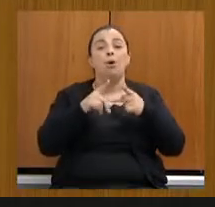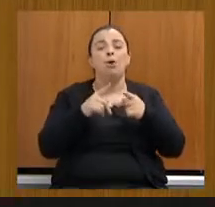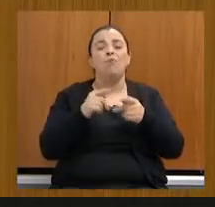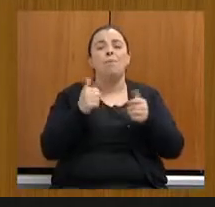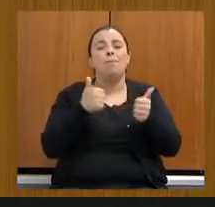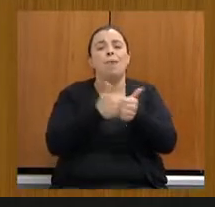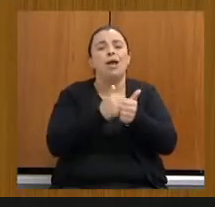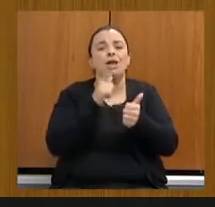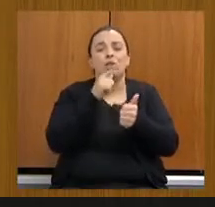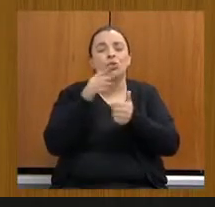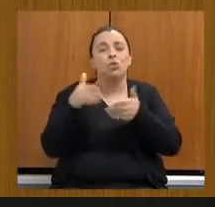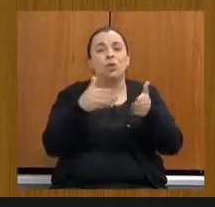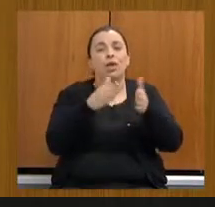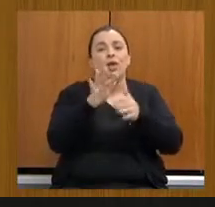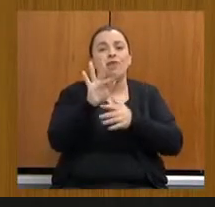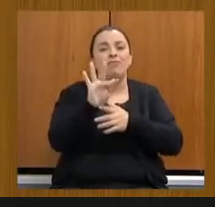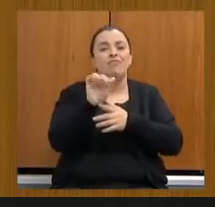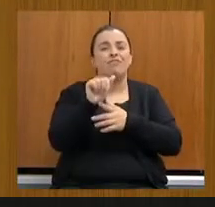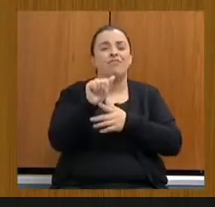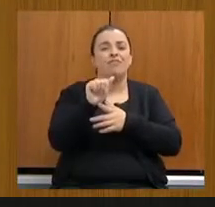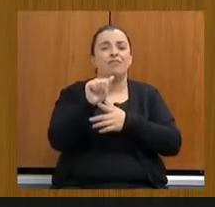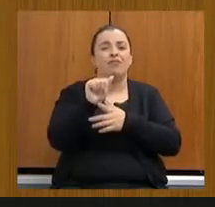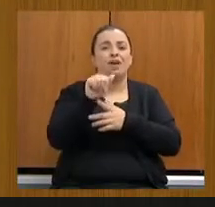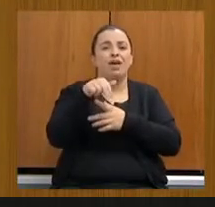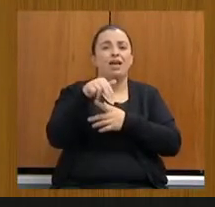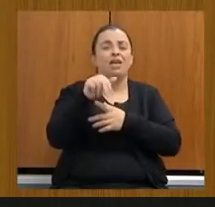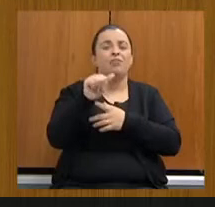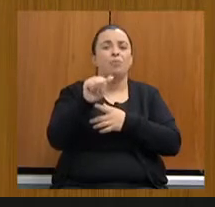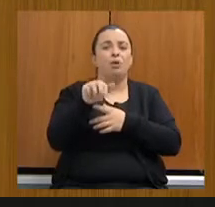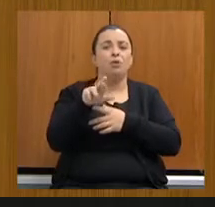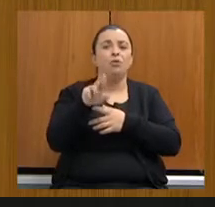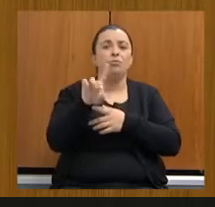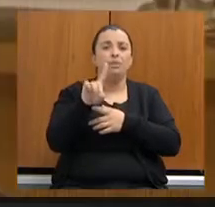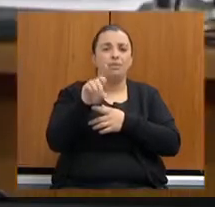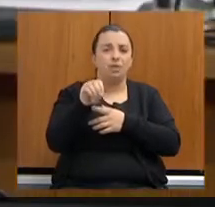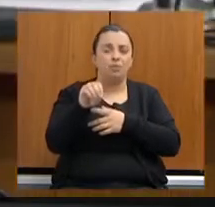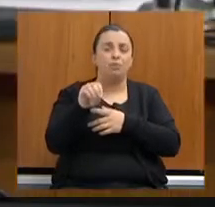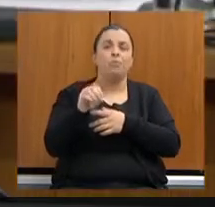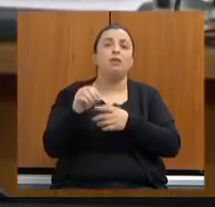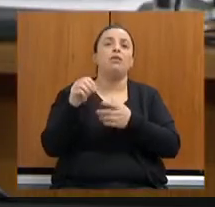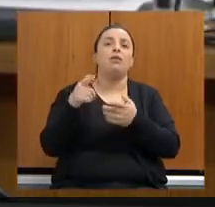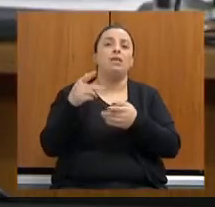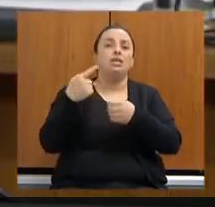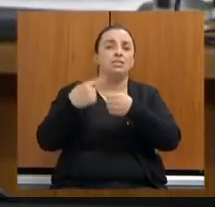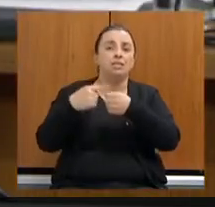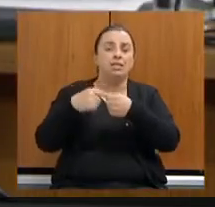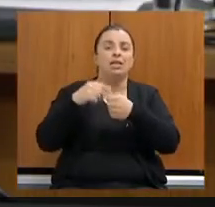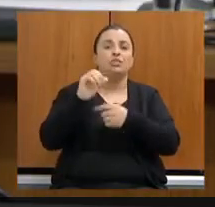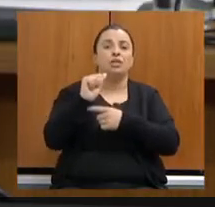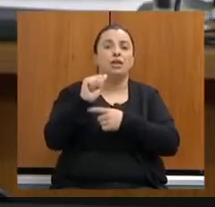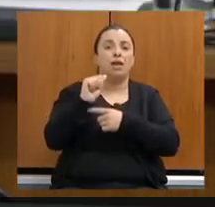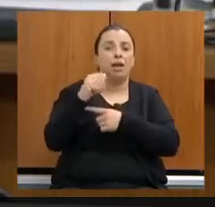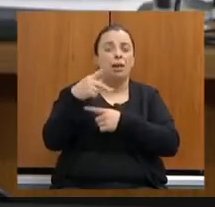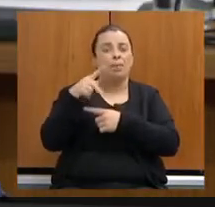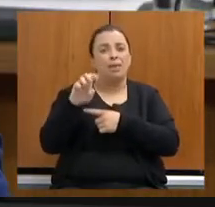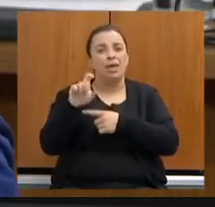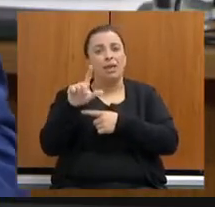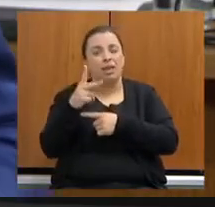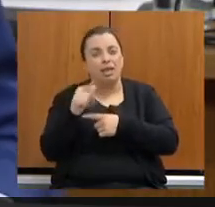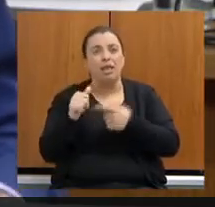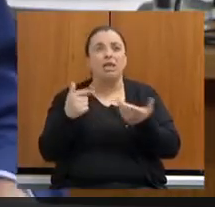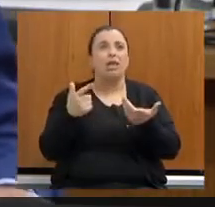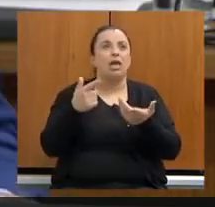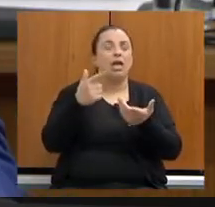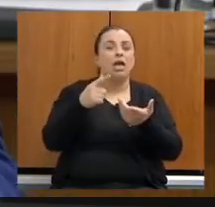de angelândia Capelinha Minas 9 Turmalina tem apresentado